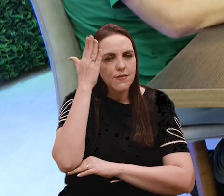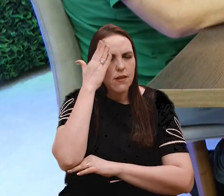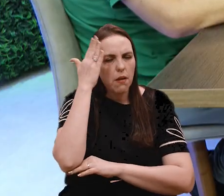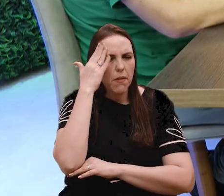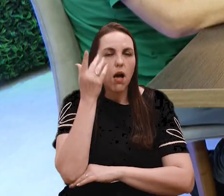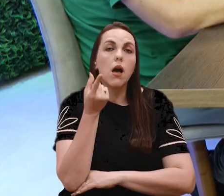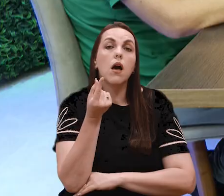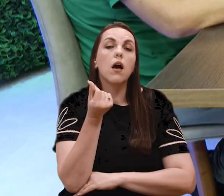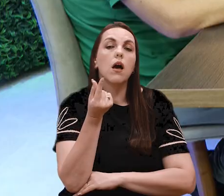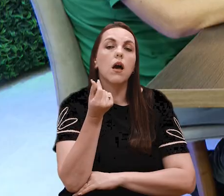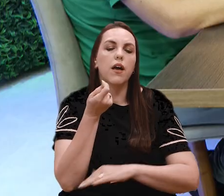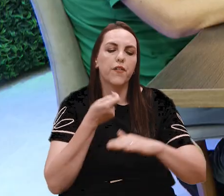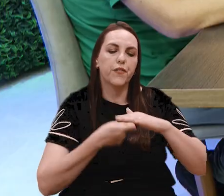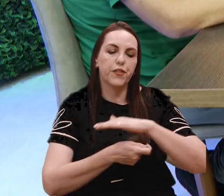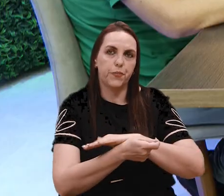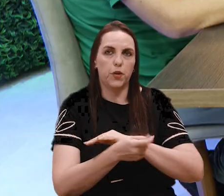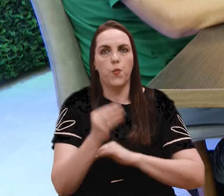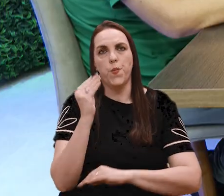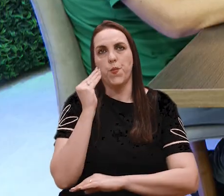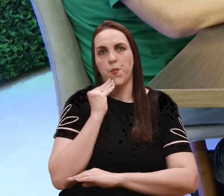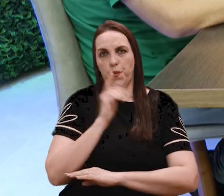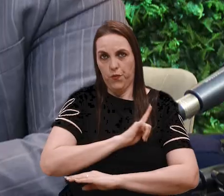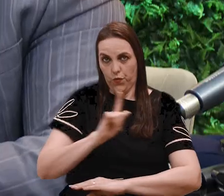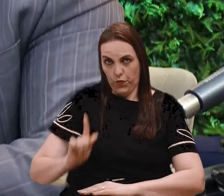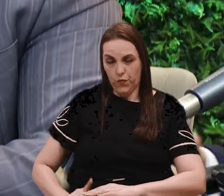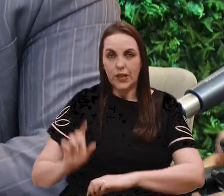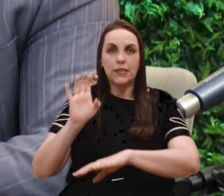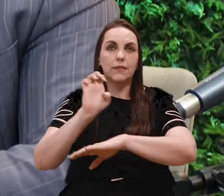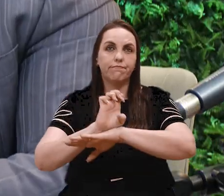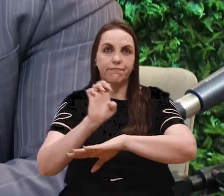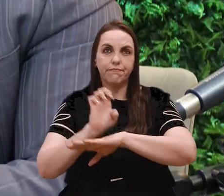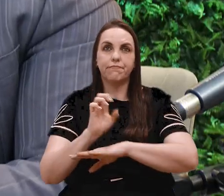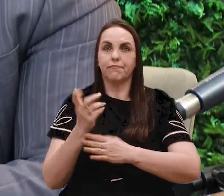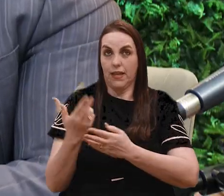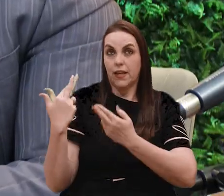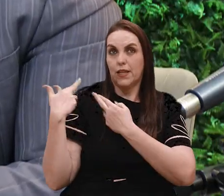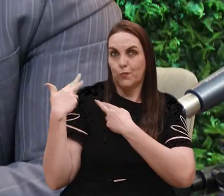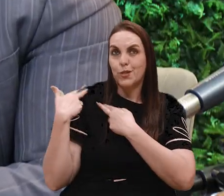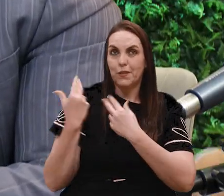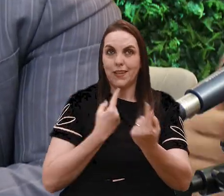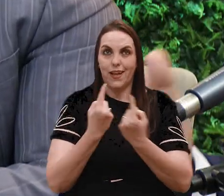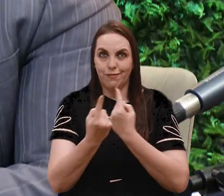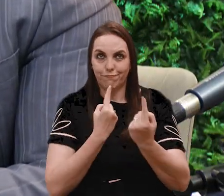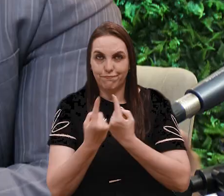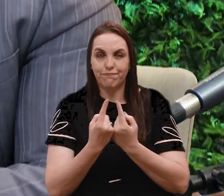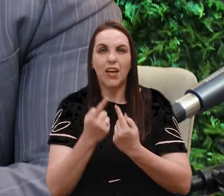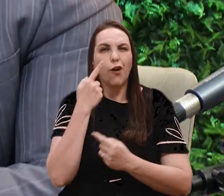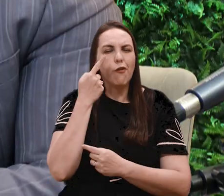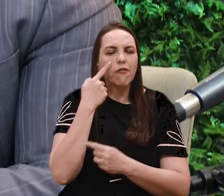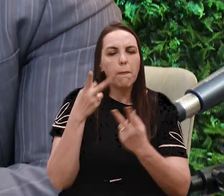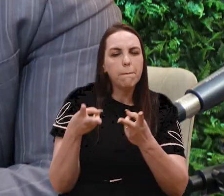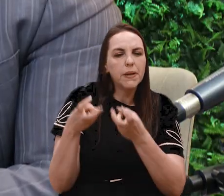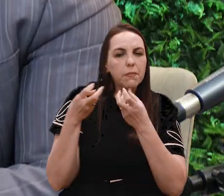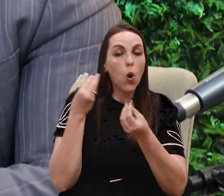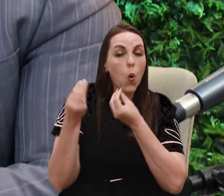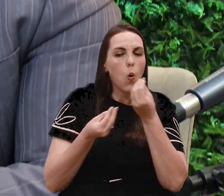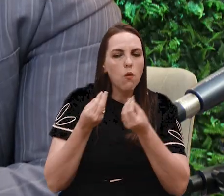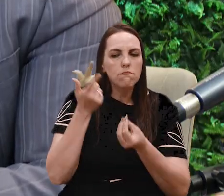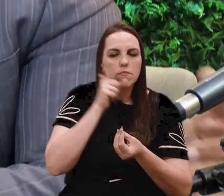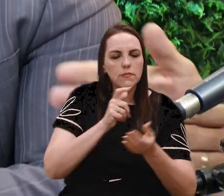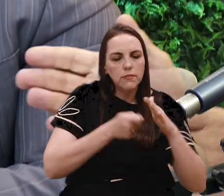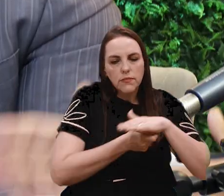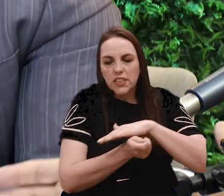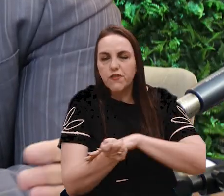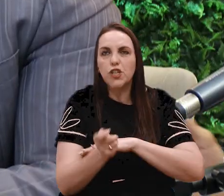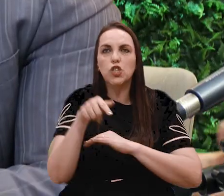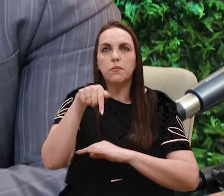aí evidentemente que o governo do estado, que é o responsável pela via, ele vai ver quais são os meios que ele tem para